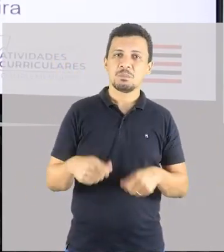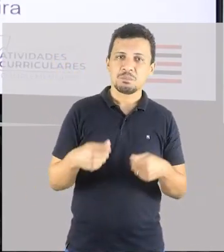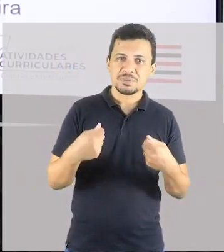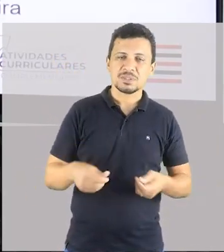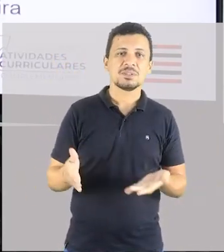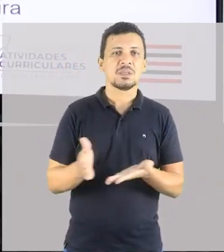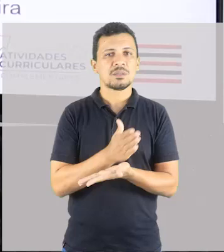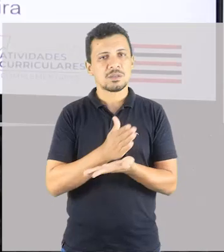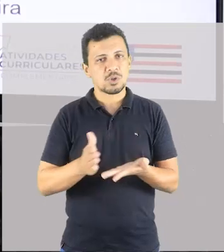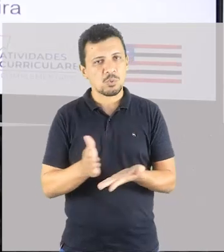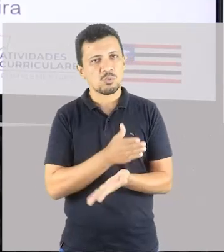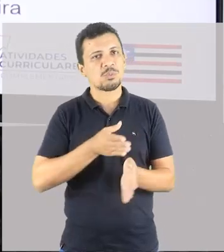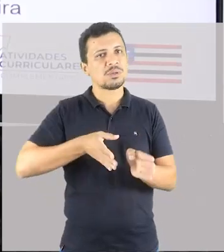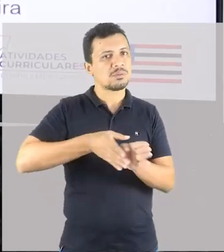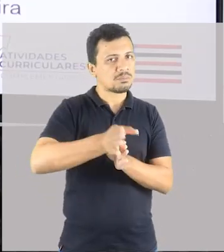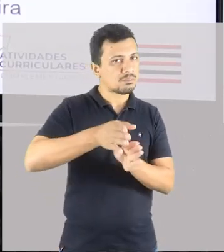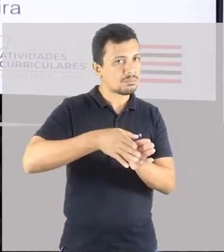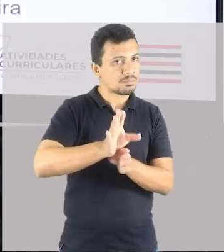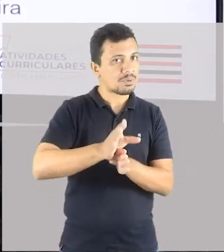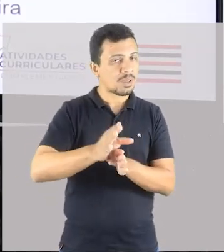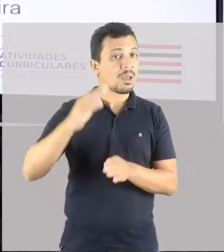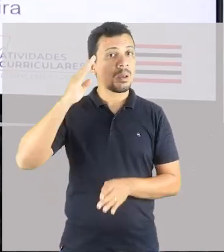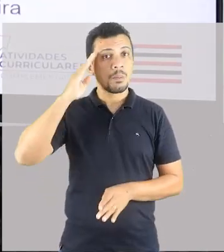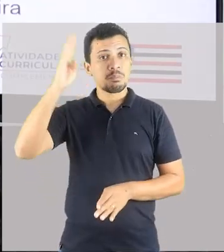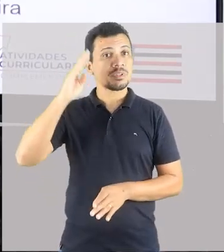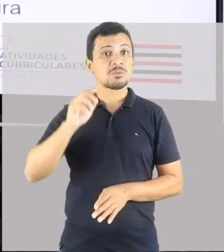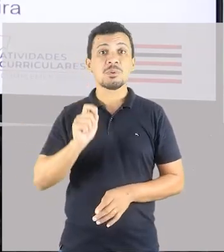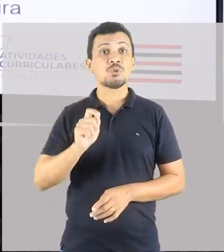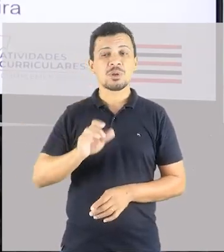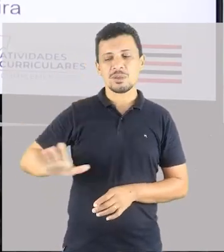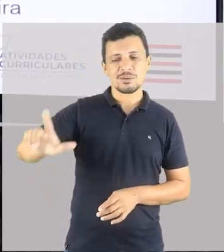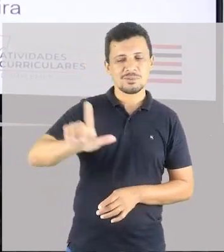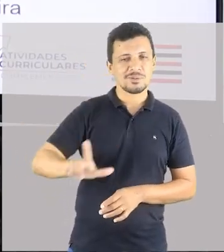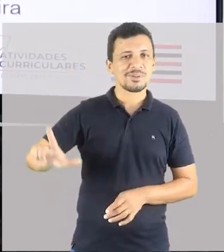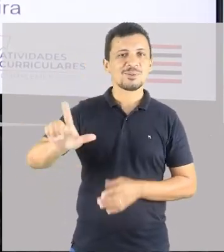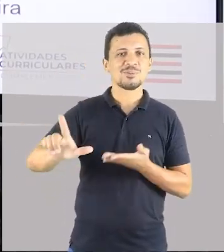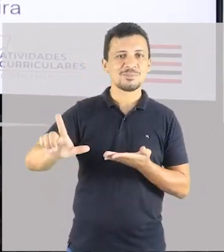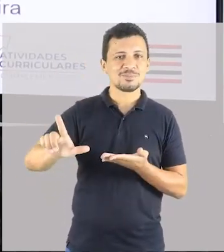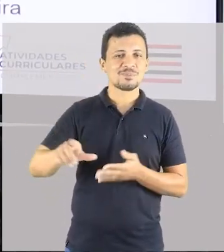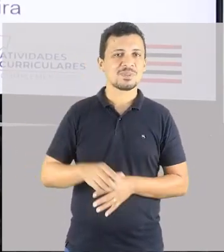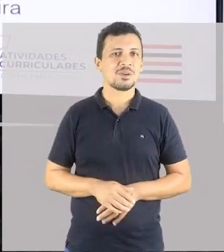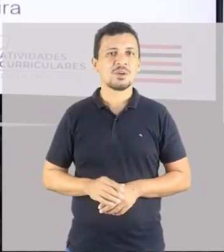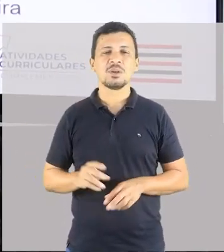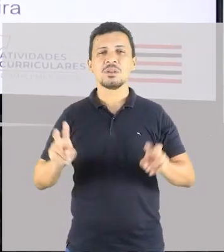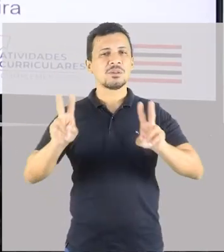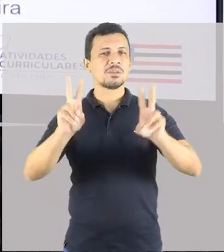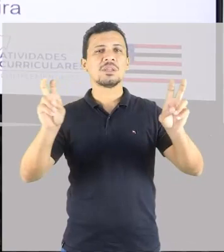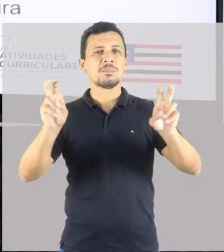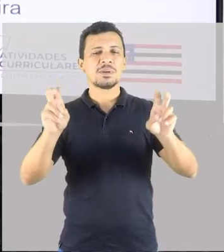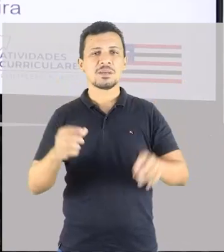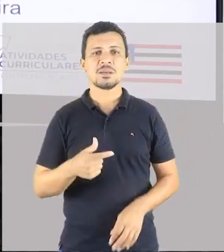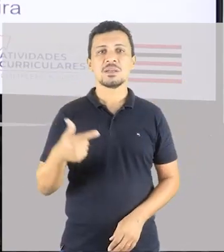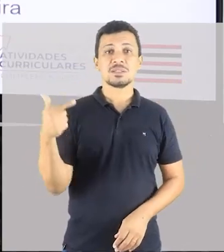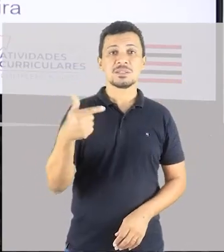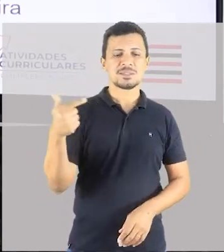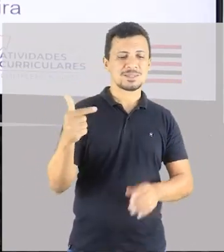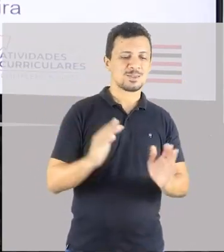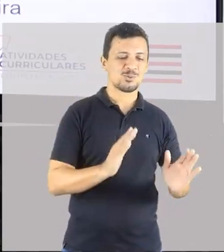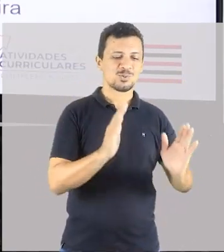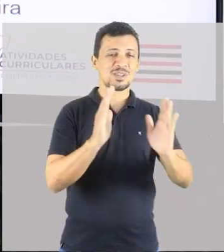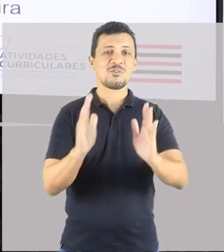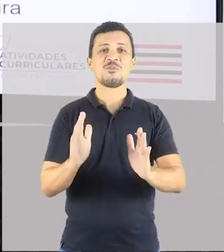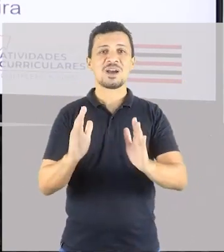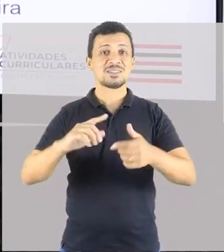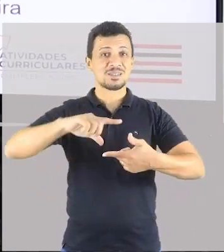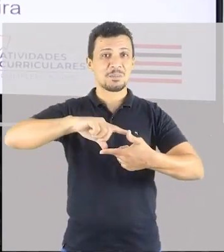algumas orientações, principalmente na parte de literatura. Hoje nós vamos conversar sobre a segunda fase do